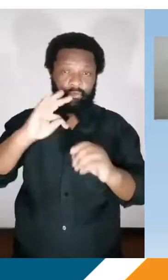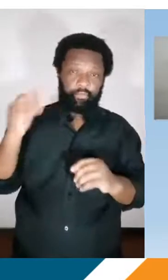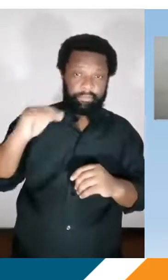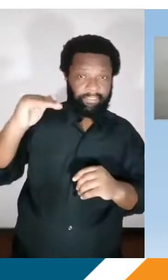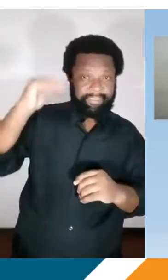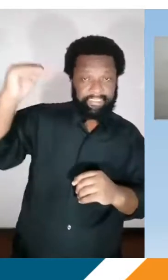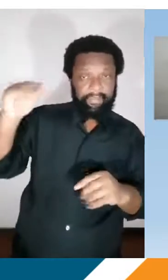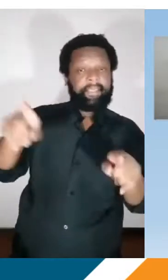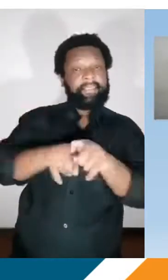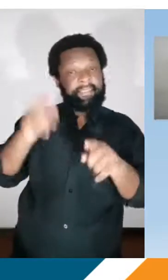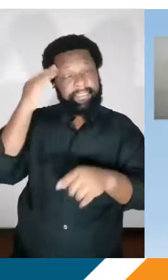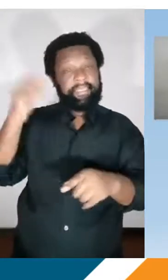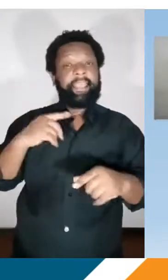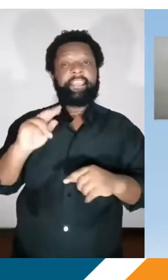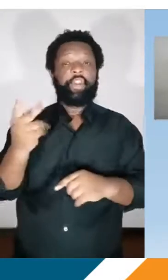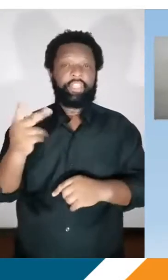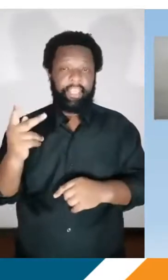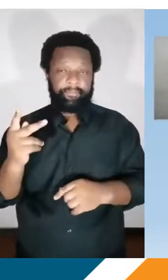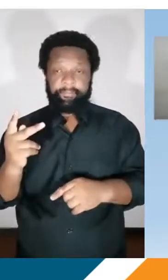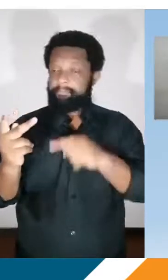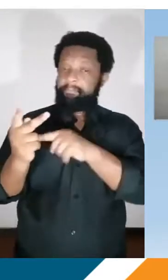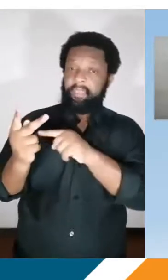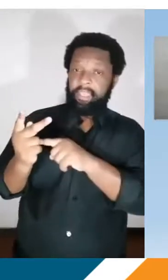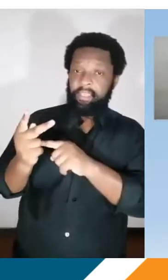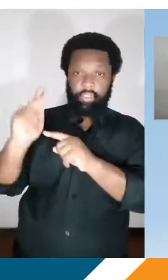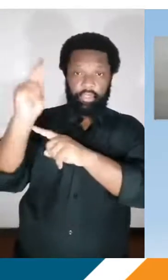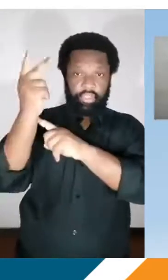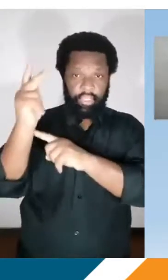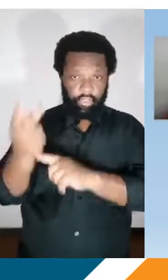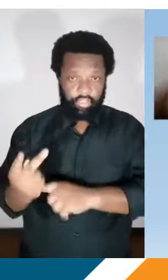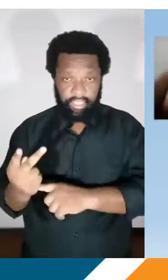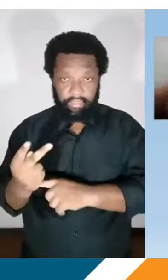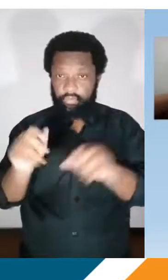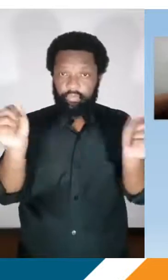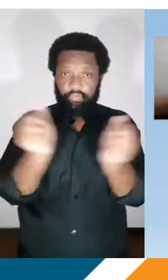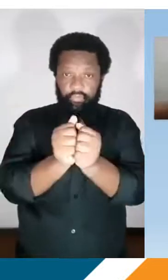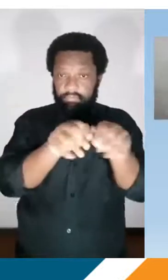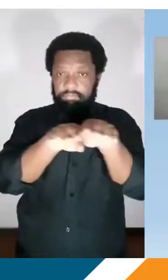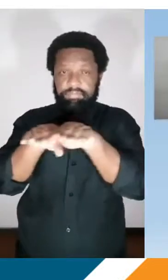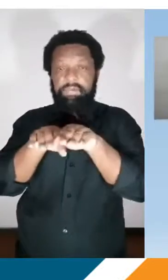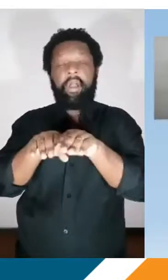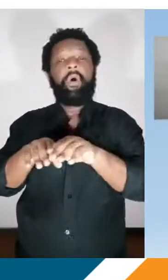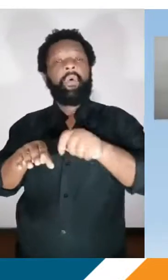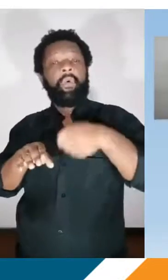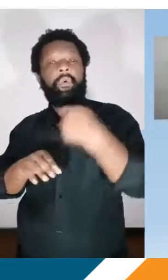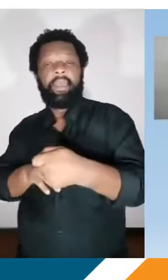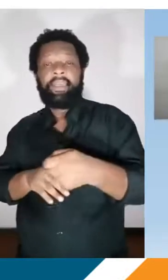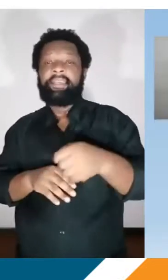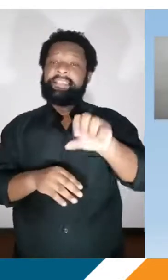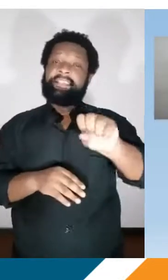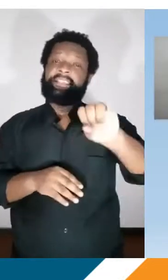todo aqui em cima, e eu sei que tem hidrogênio aqui. Se os 2 hidrogênios estão no mesmo plano, eu sei que isso vai ser o quê,